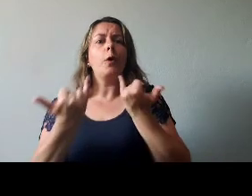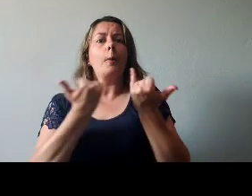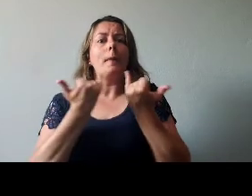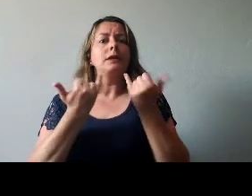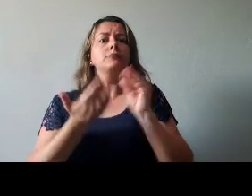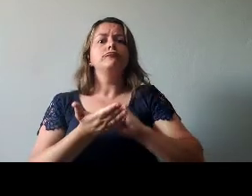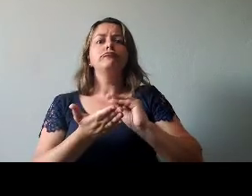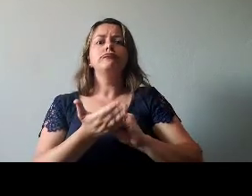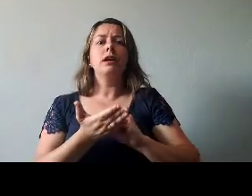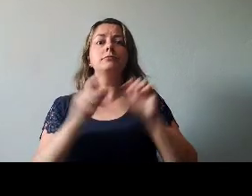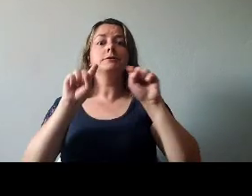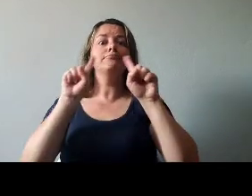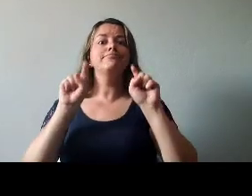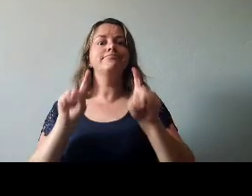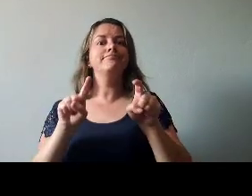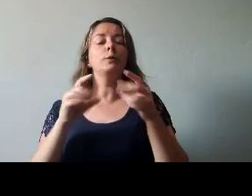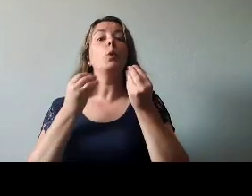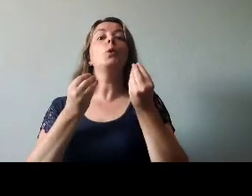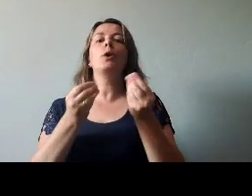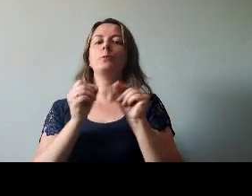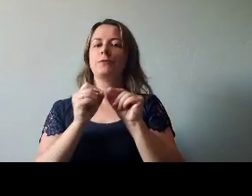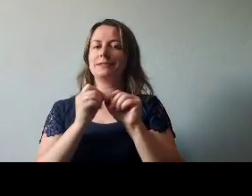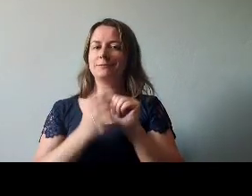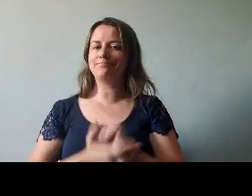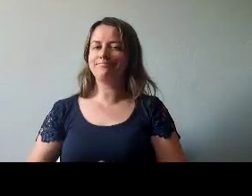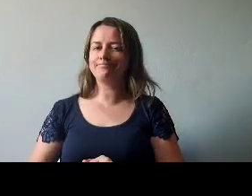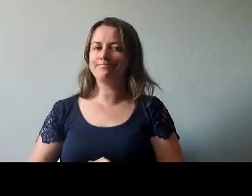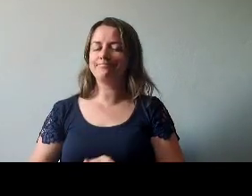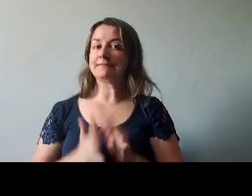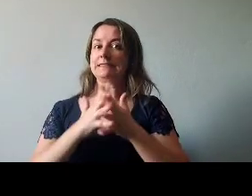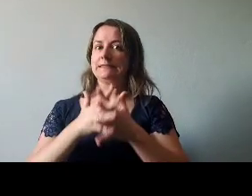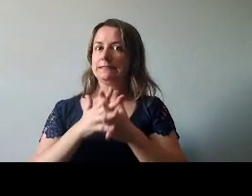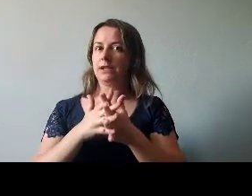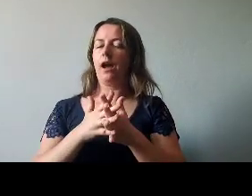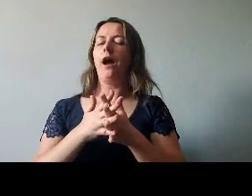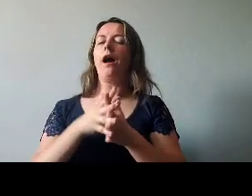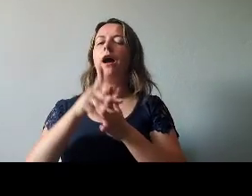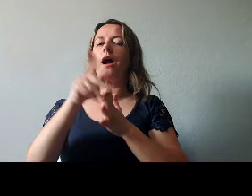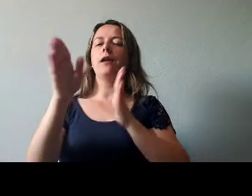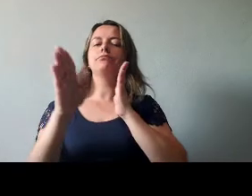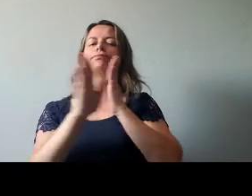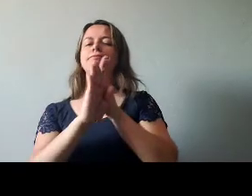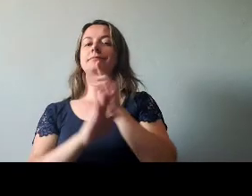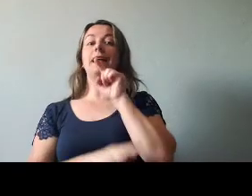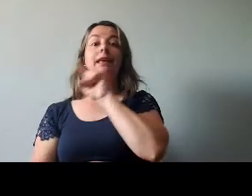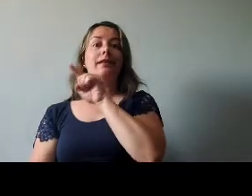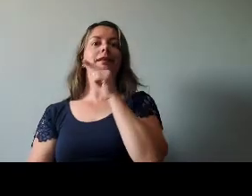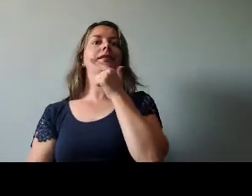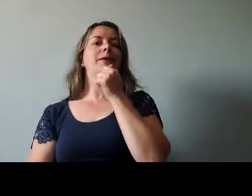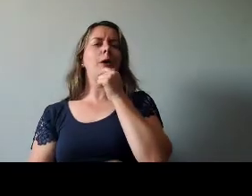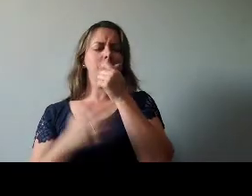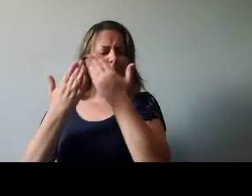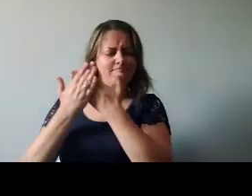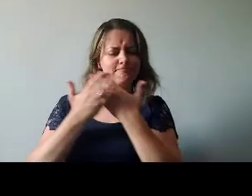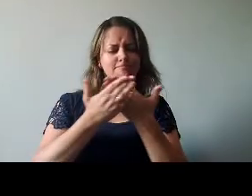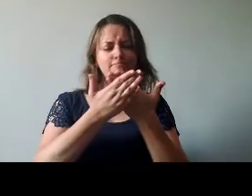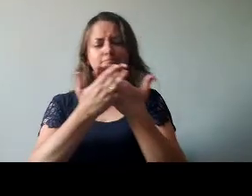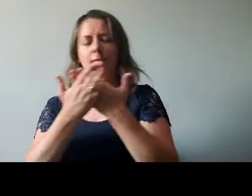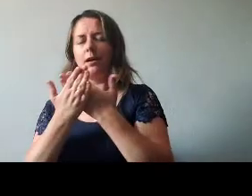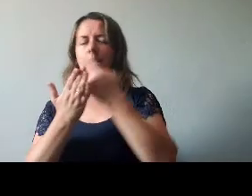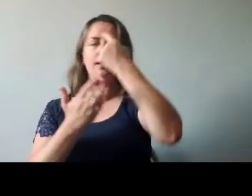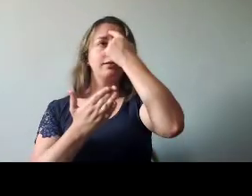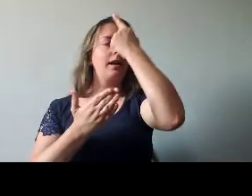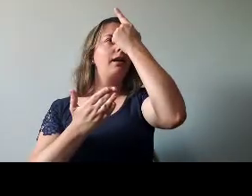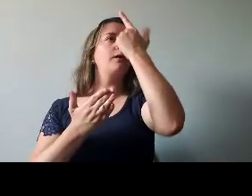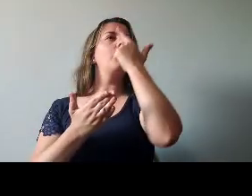você está mais ou menos enrolado, né? Quem desenrolou a gente foi o Torricelli, que teve essa ideia, e aí ele criou uma nova